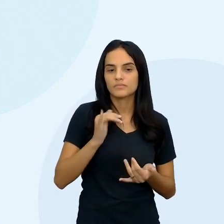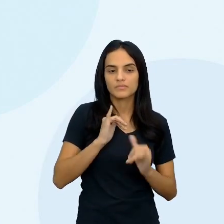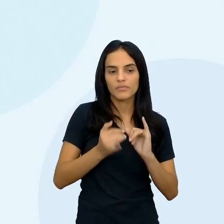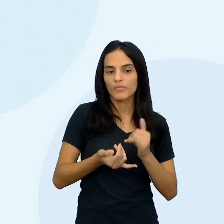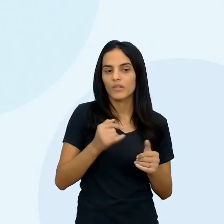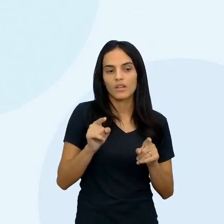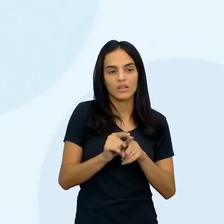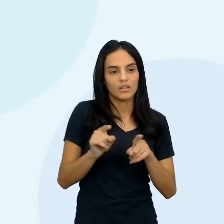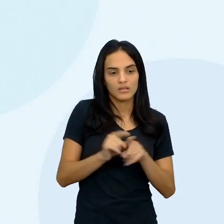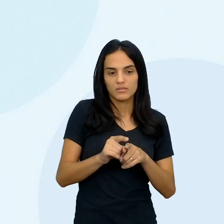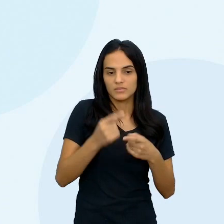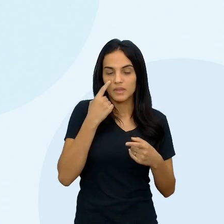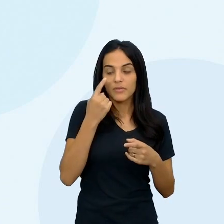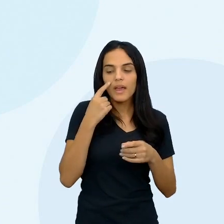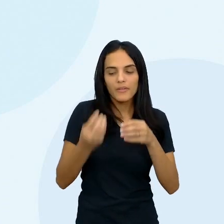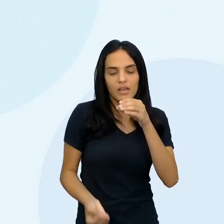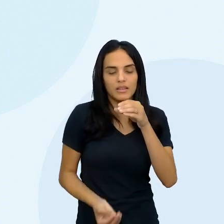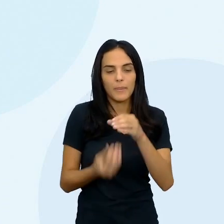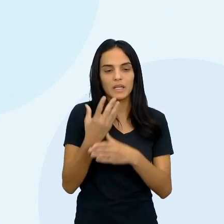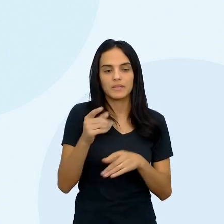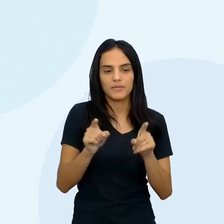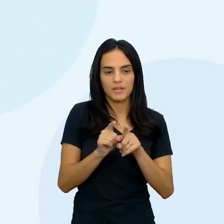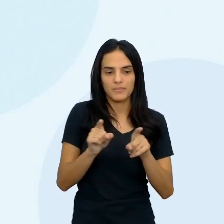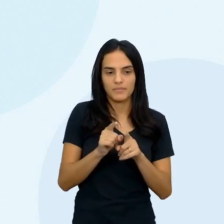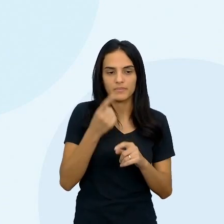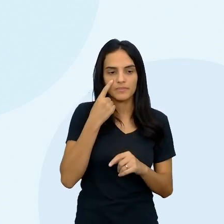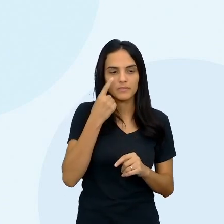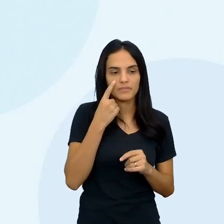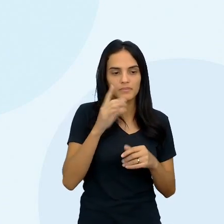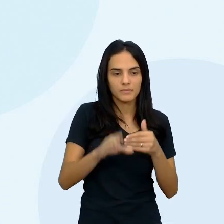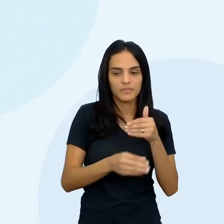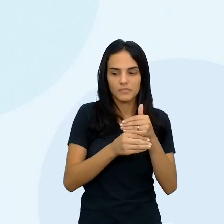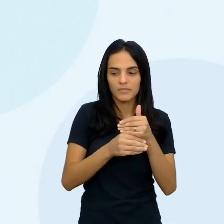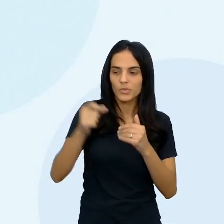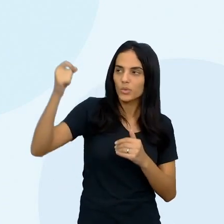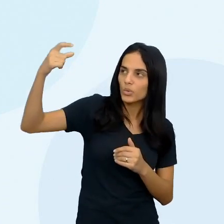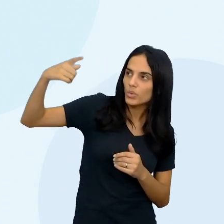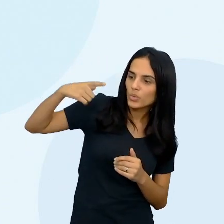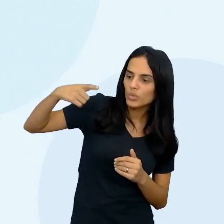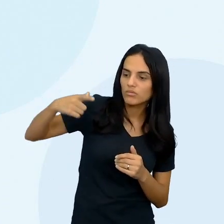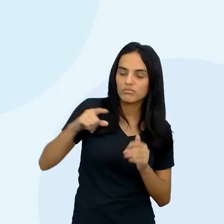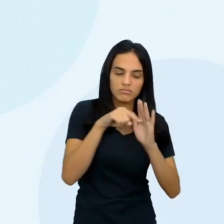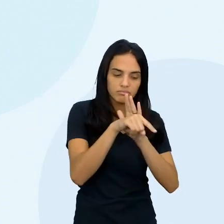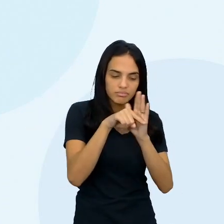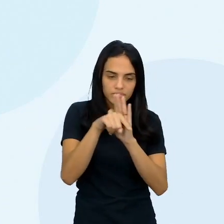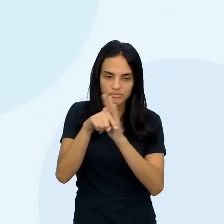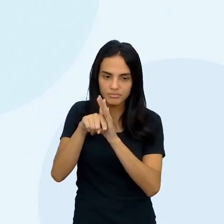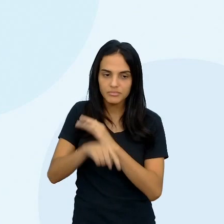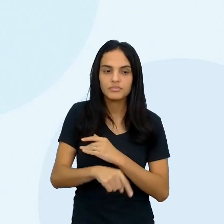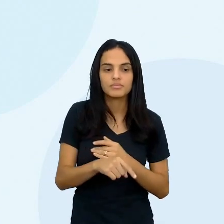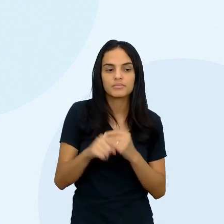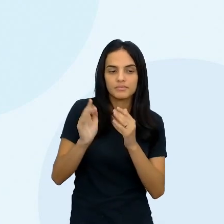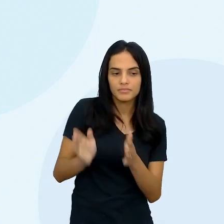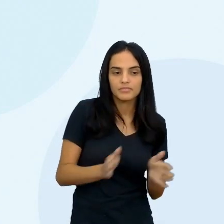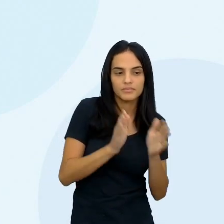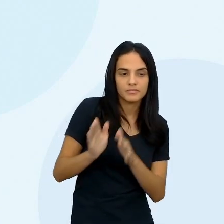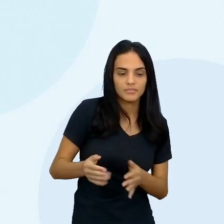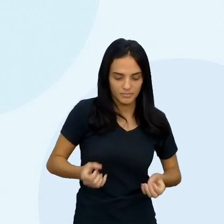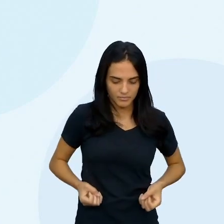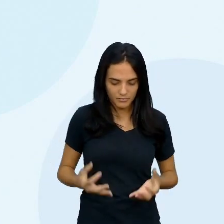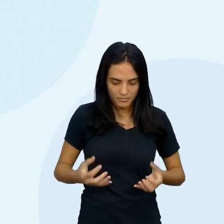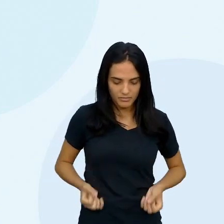energética, nós temos constroem circuitos elétricos compostos por lâmpadas, investigam condições para que o consumo de energia